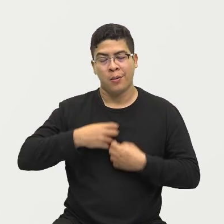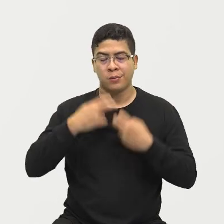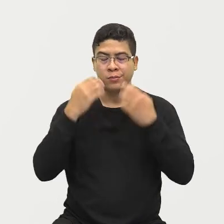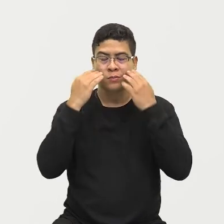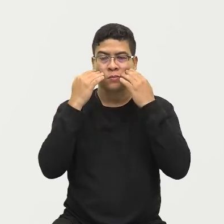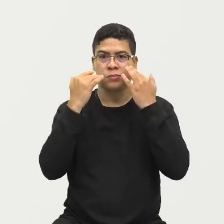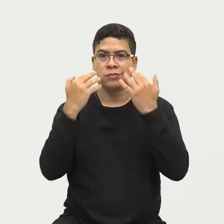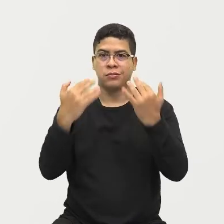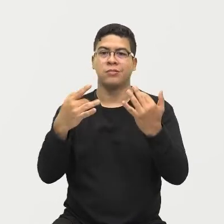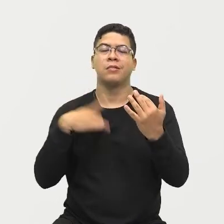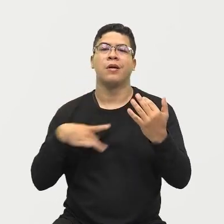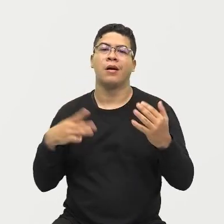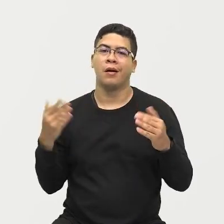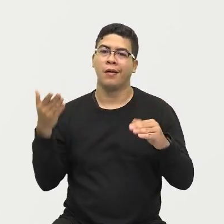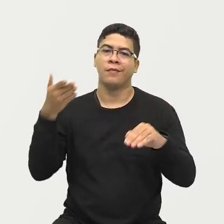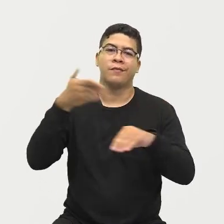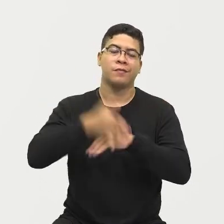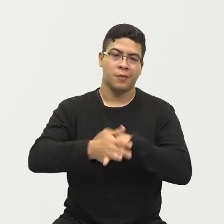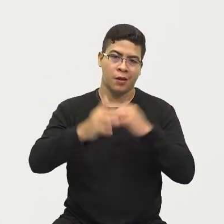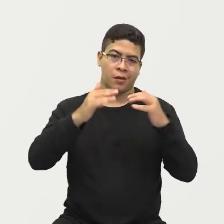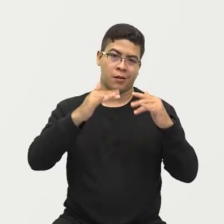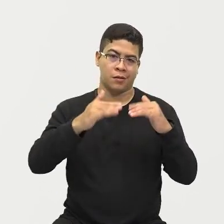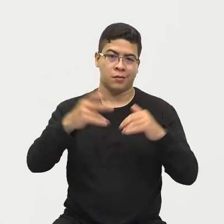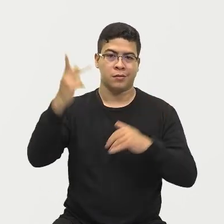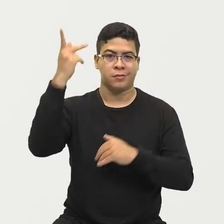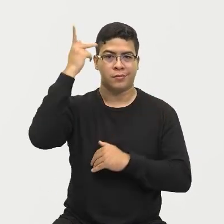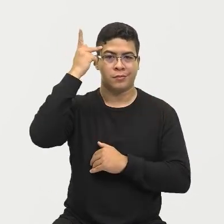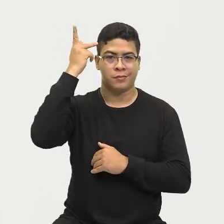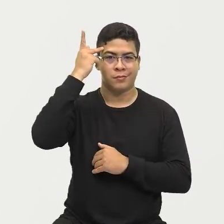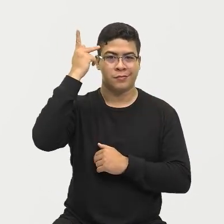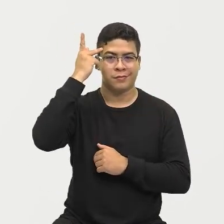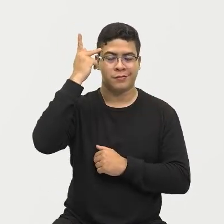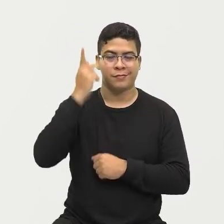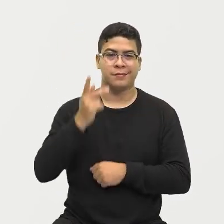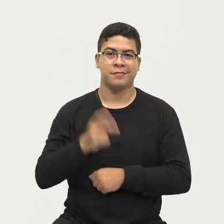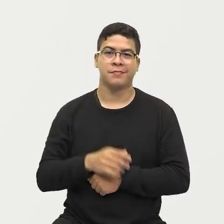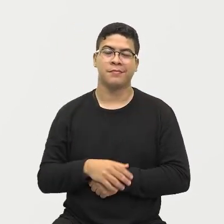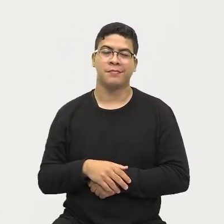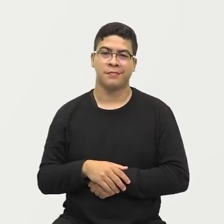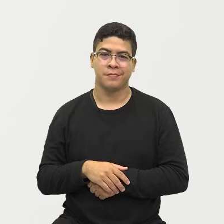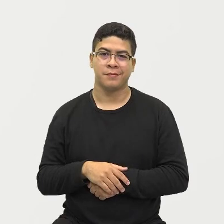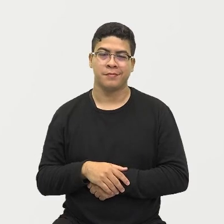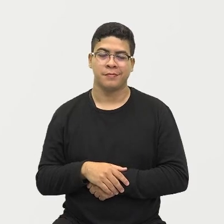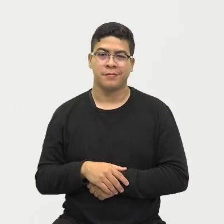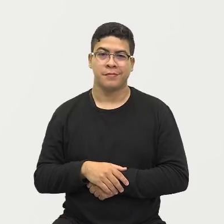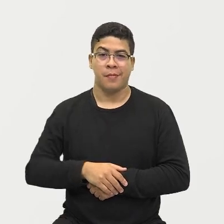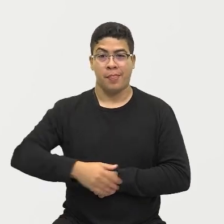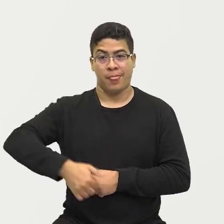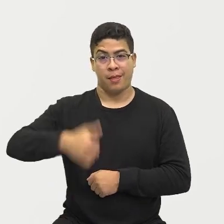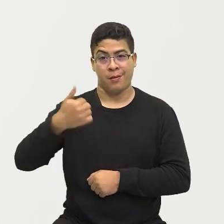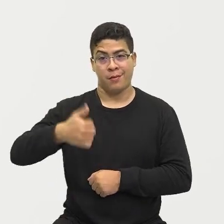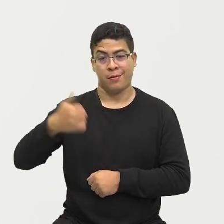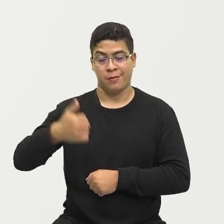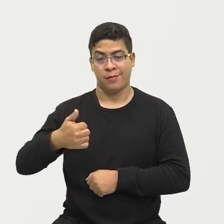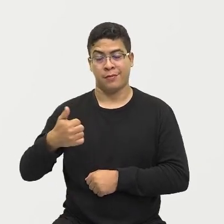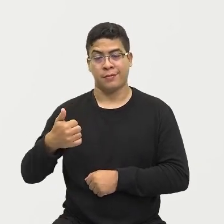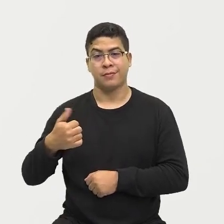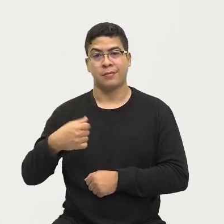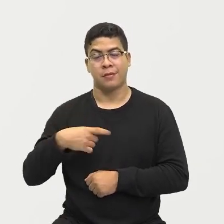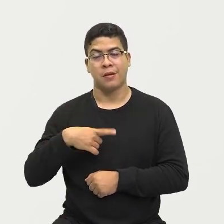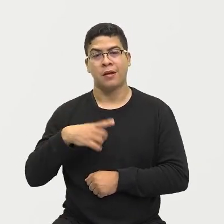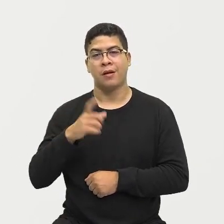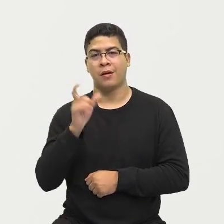Paulo. Falei aqui a respeito do primeiro livro dele, do primeiro livro não, falei de